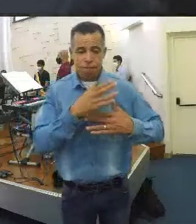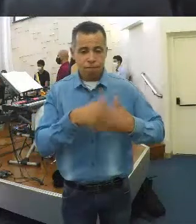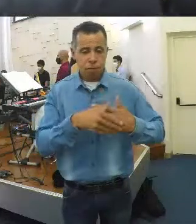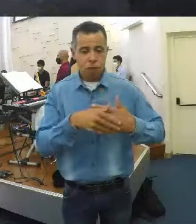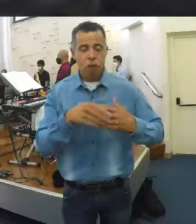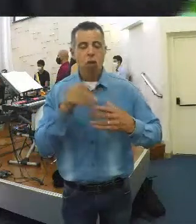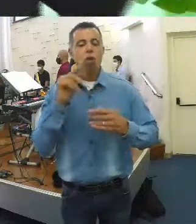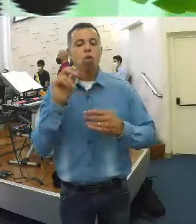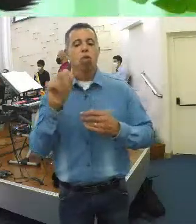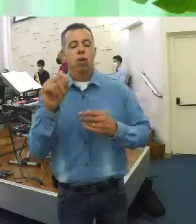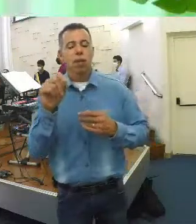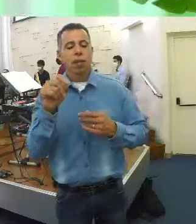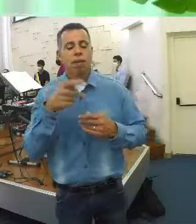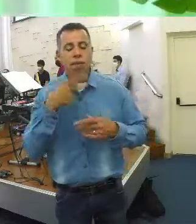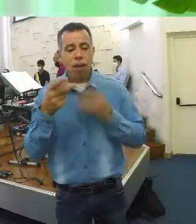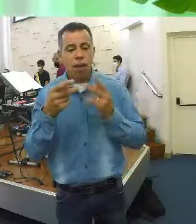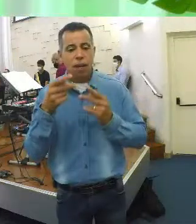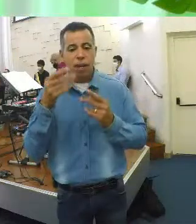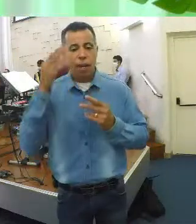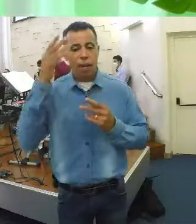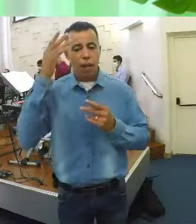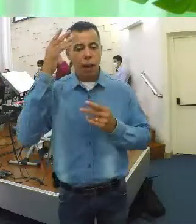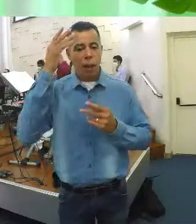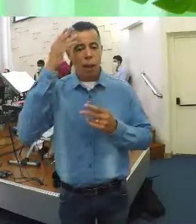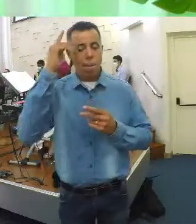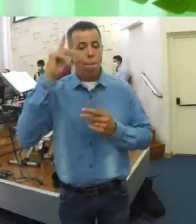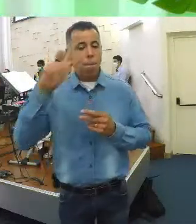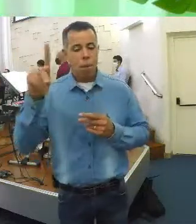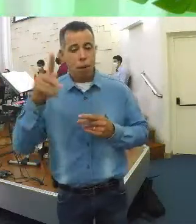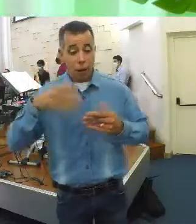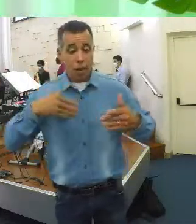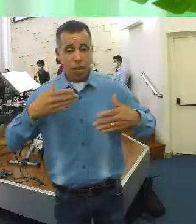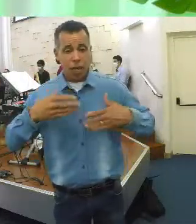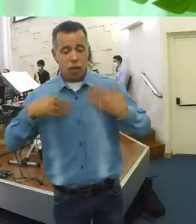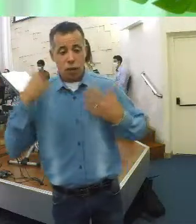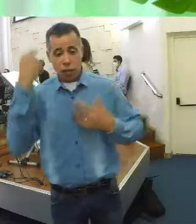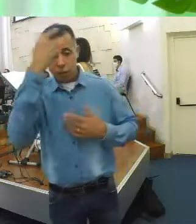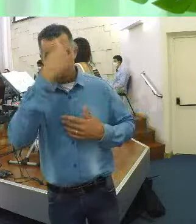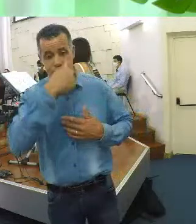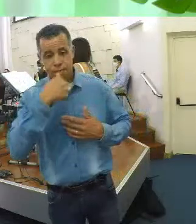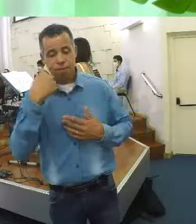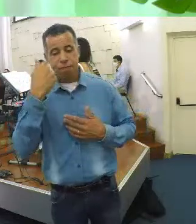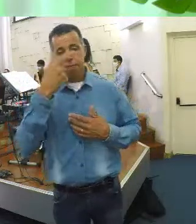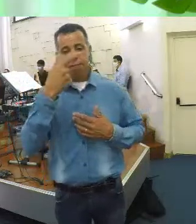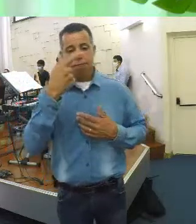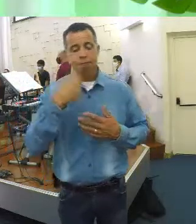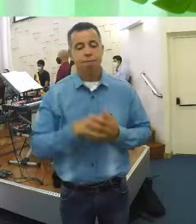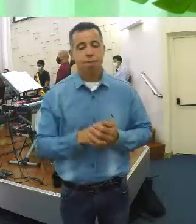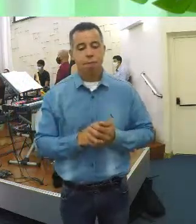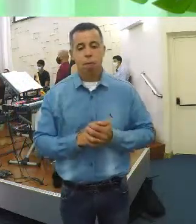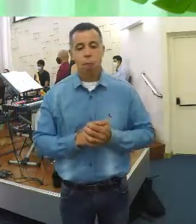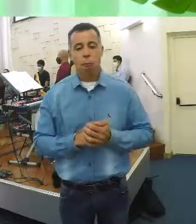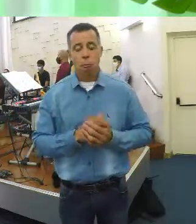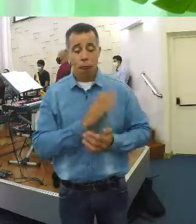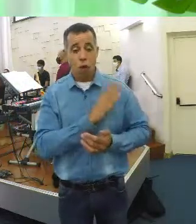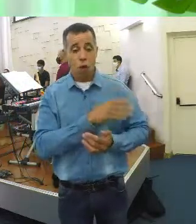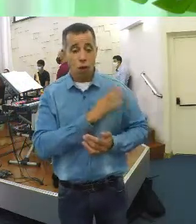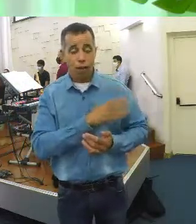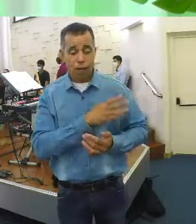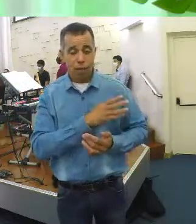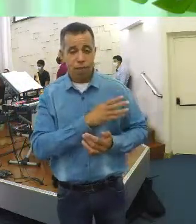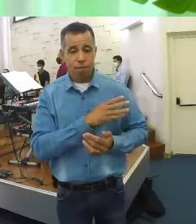15, 13? Que a alegria do coração aformoseia o rosto. É isso, irmãos, o coração